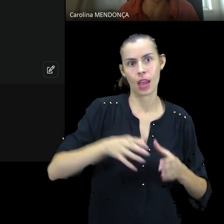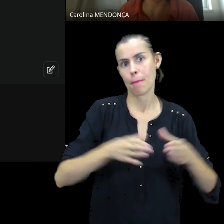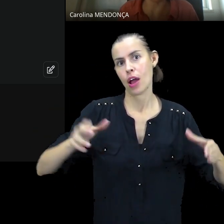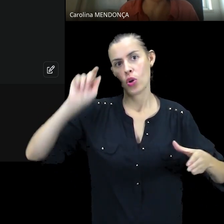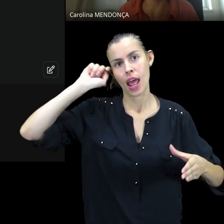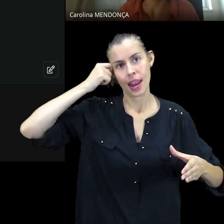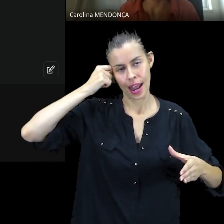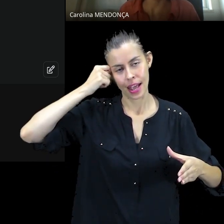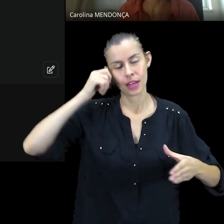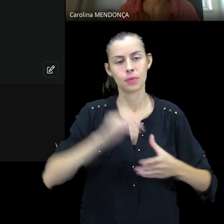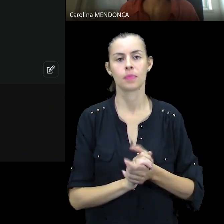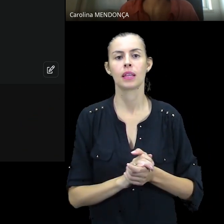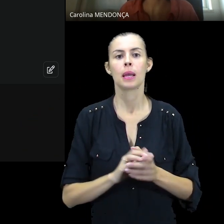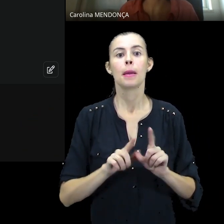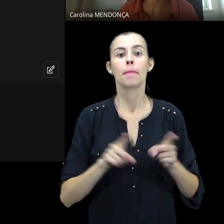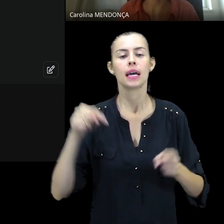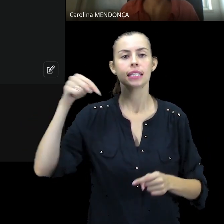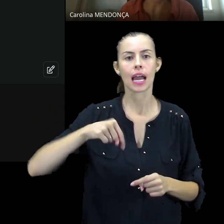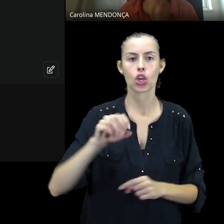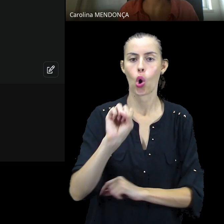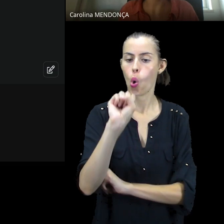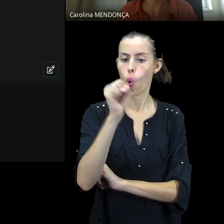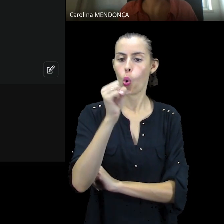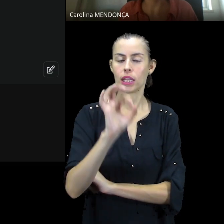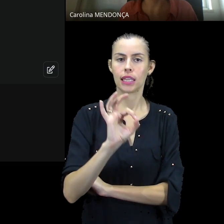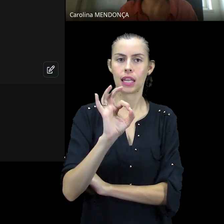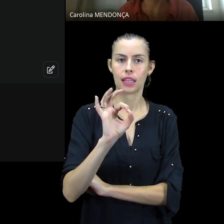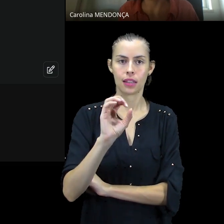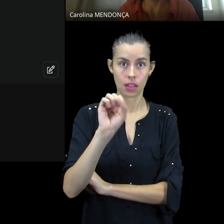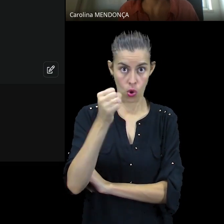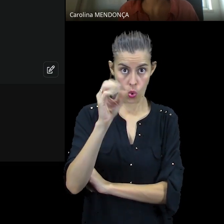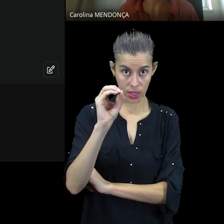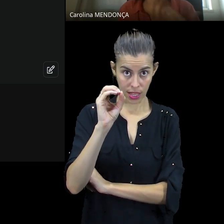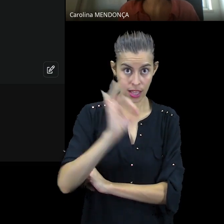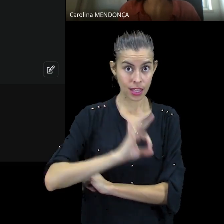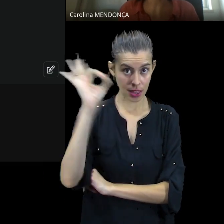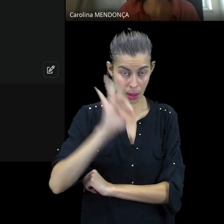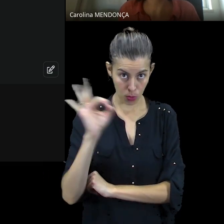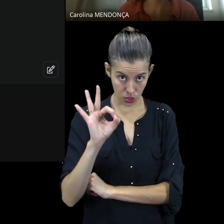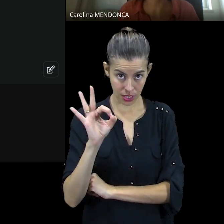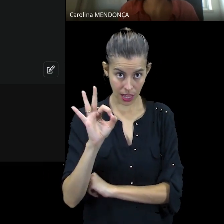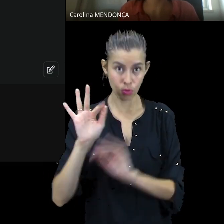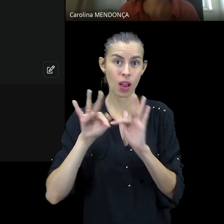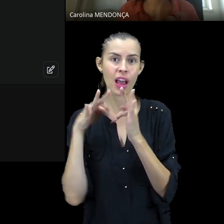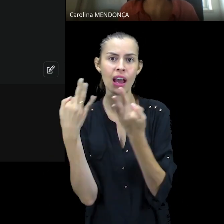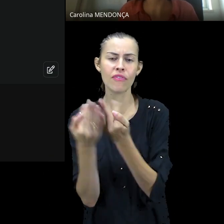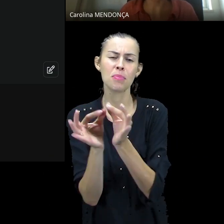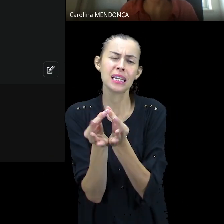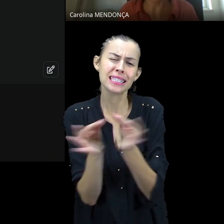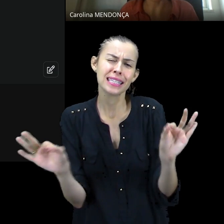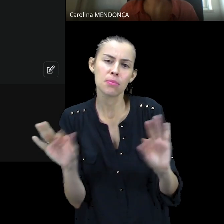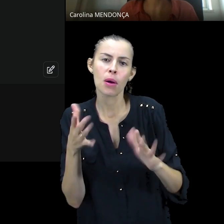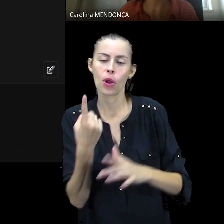um salário mínimo e meio. Então, são estudantes pobres e são estudantes negros. e que já vinham discutindo dentro da